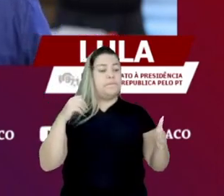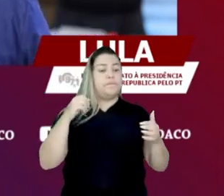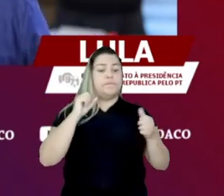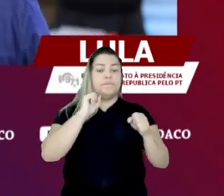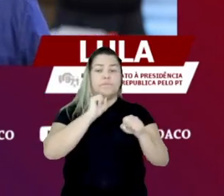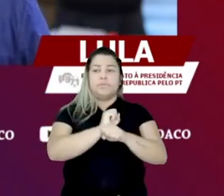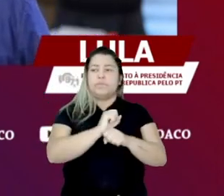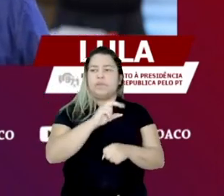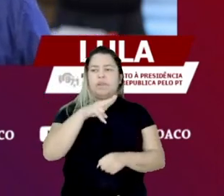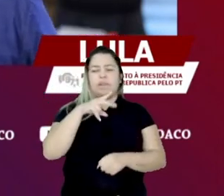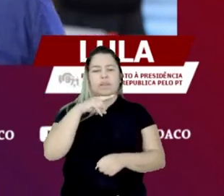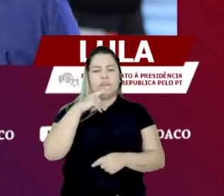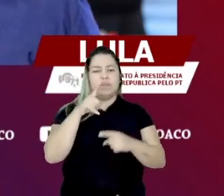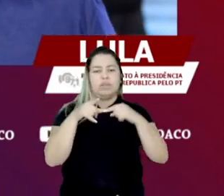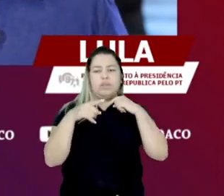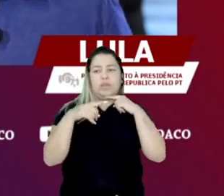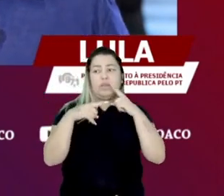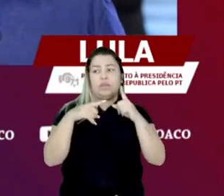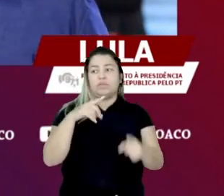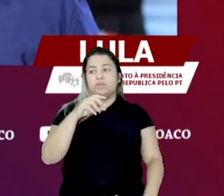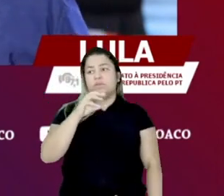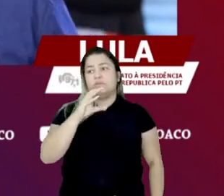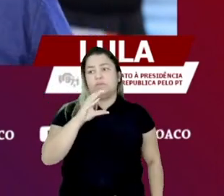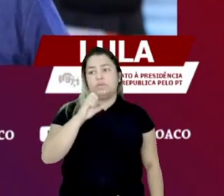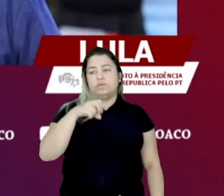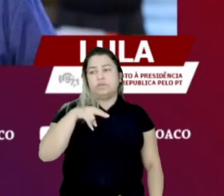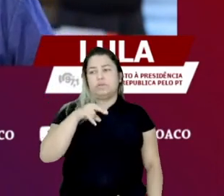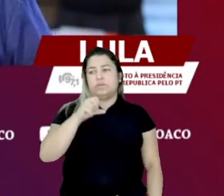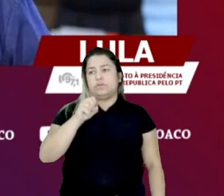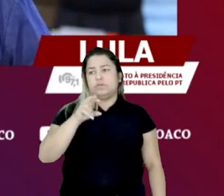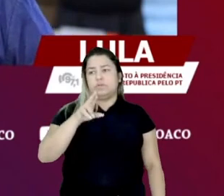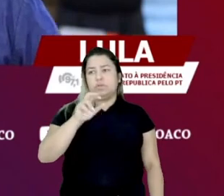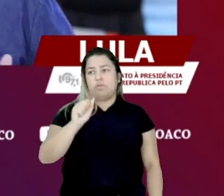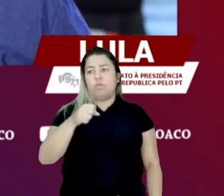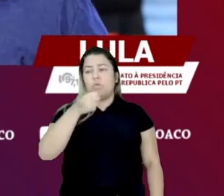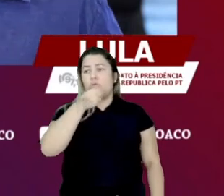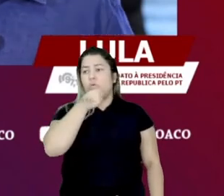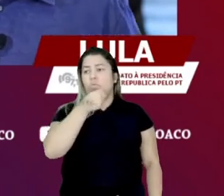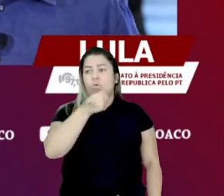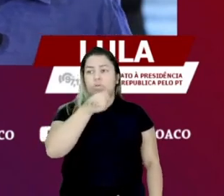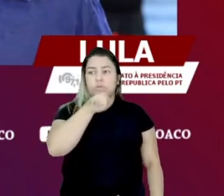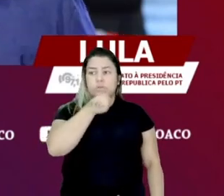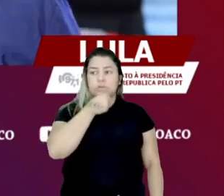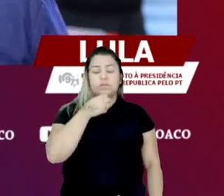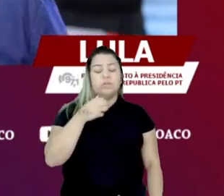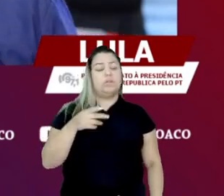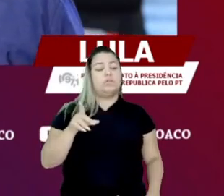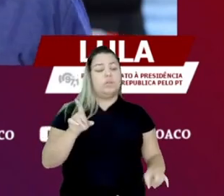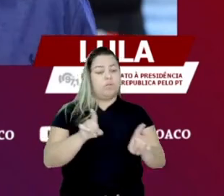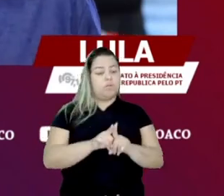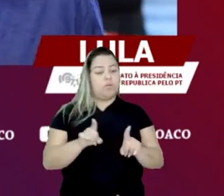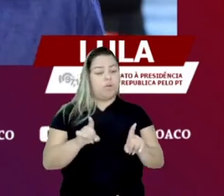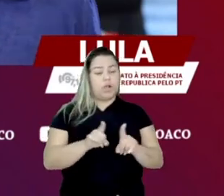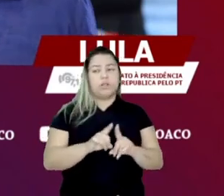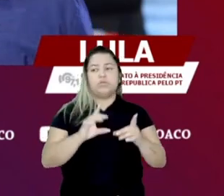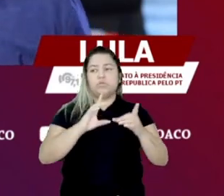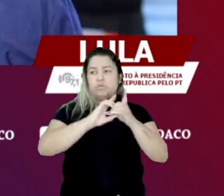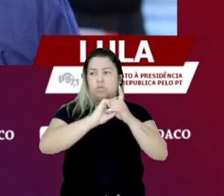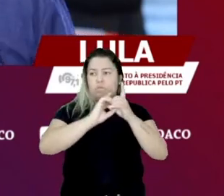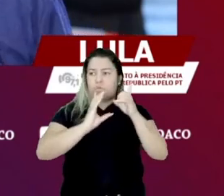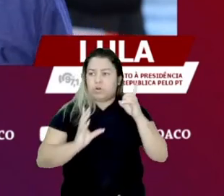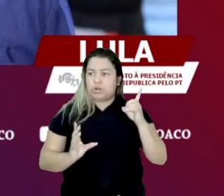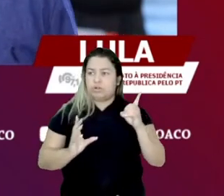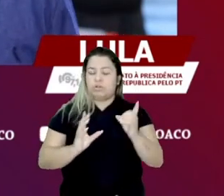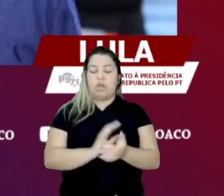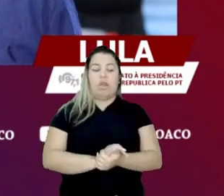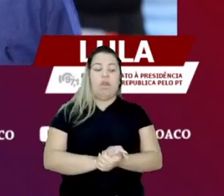democratizados. Sabe, que as pessoas possam ouvir a oposição, que tenha sempre, sabe, o outro lado falando. Não